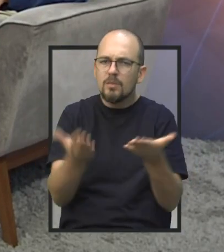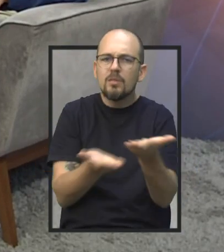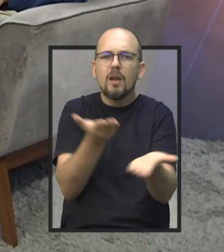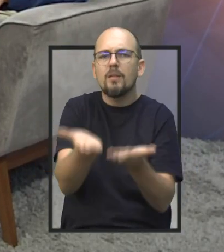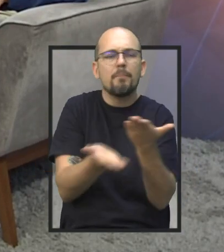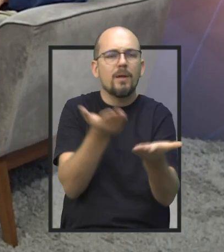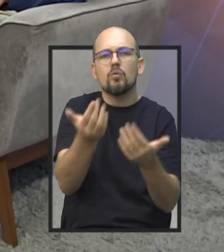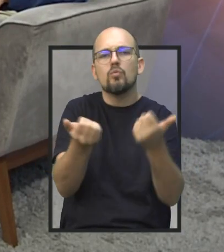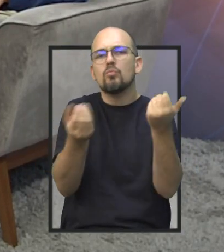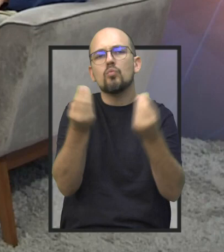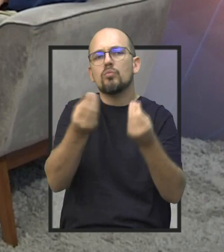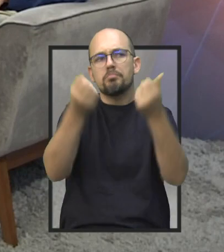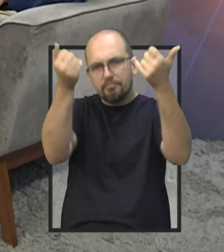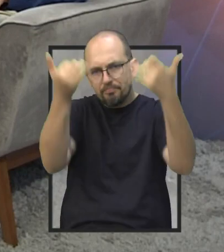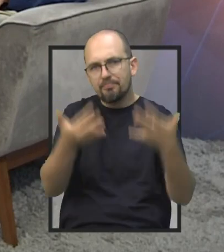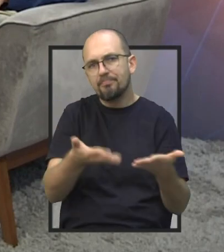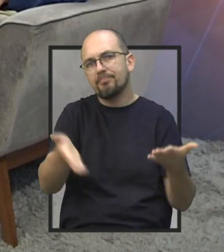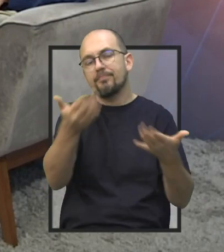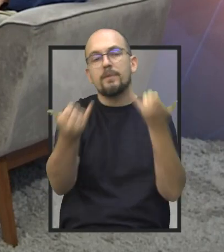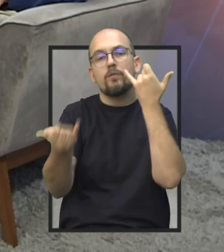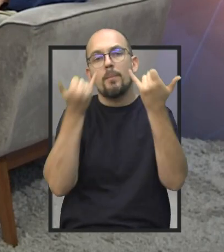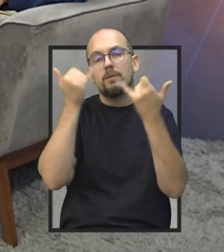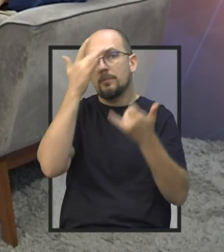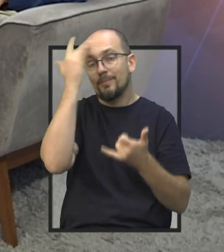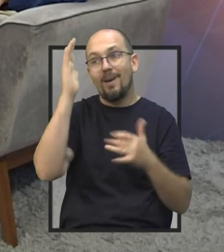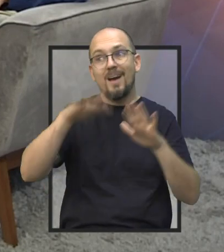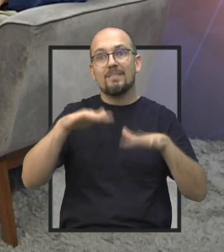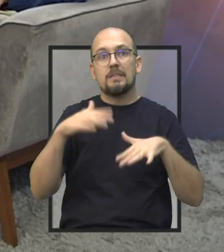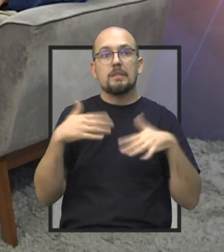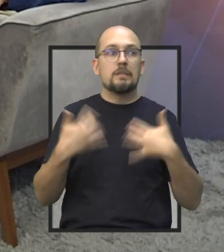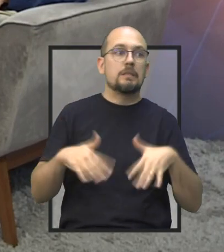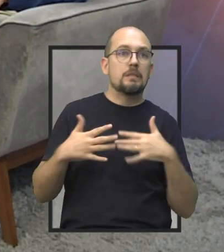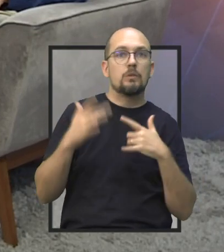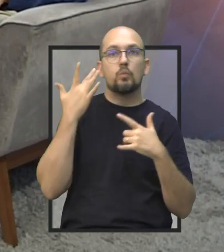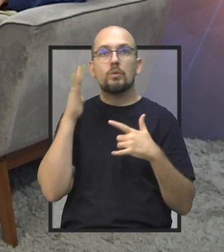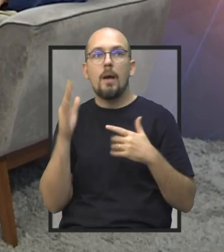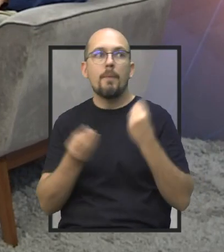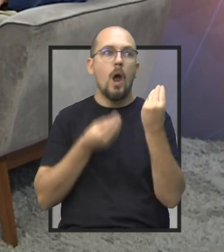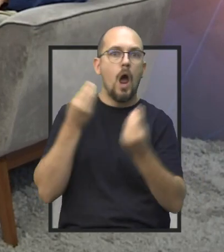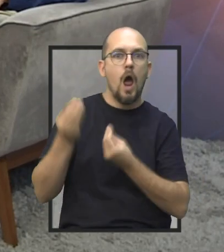desmistificar as informações que muitas vezes chegam à população e